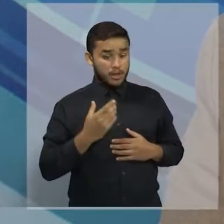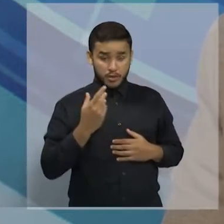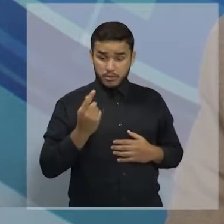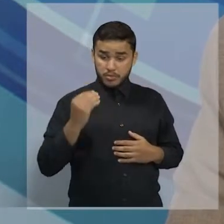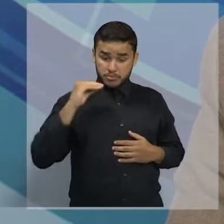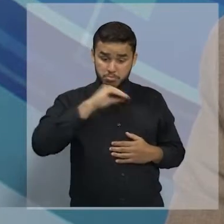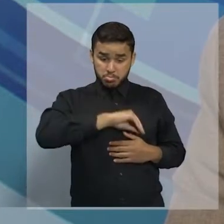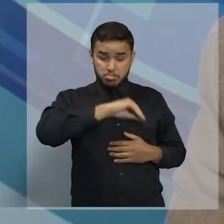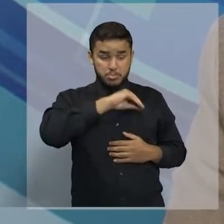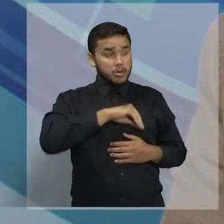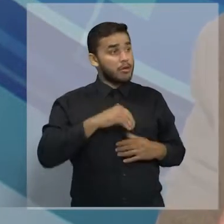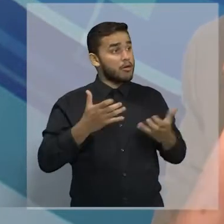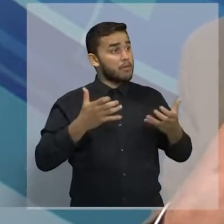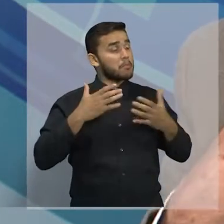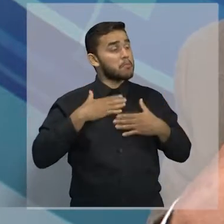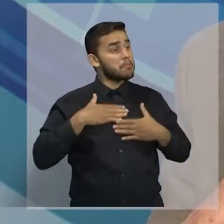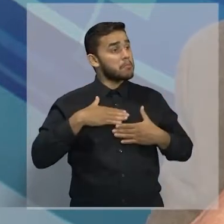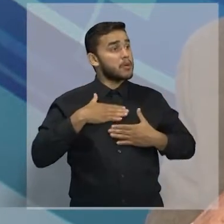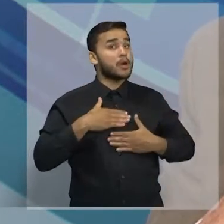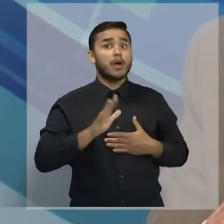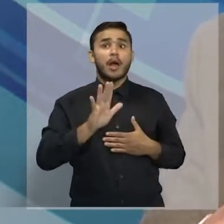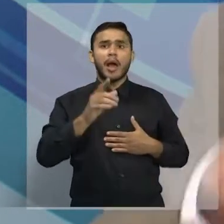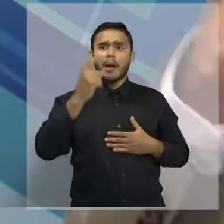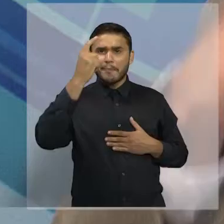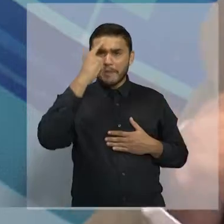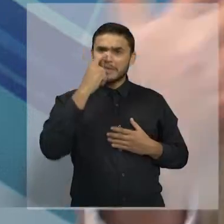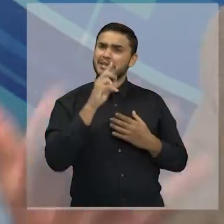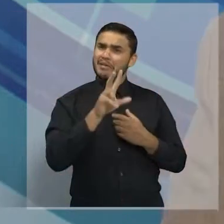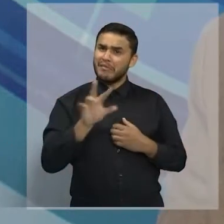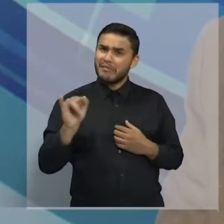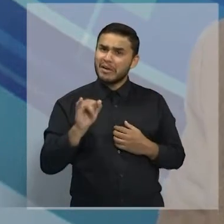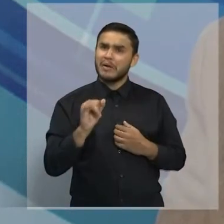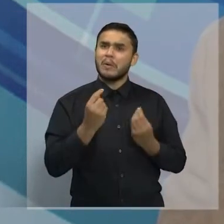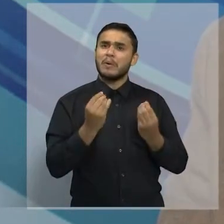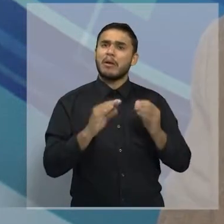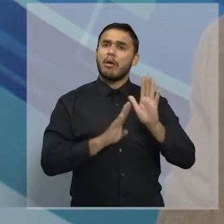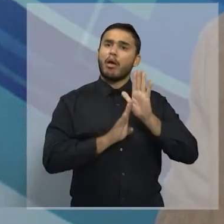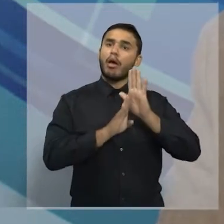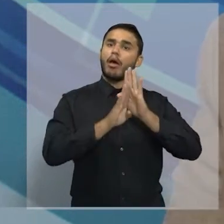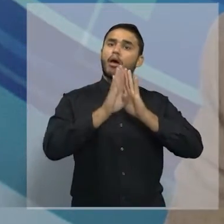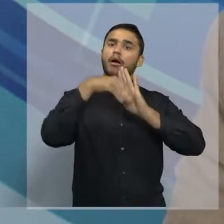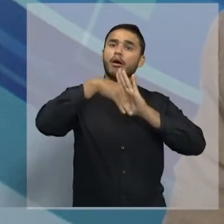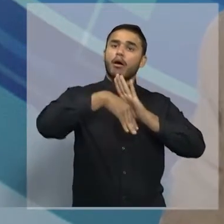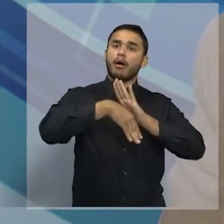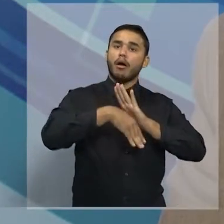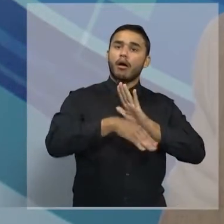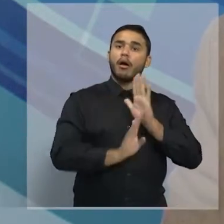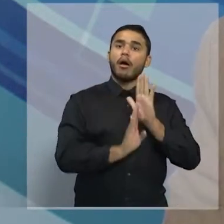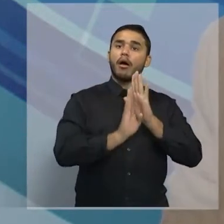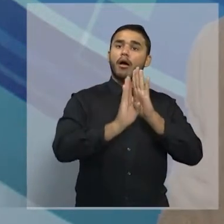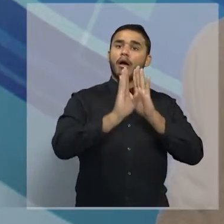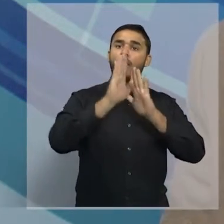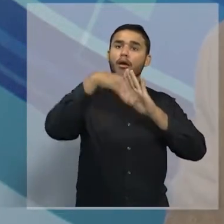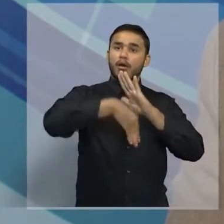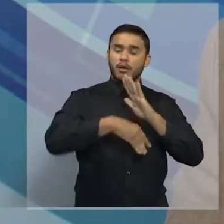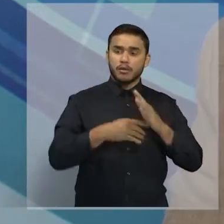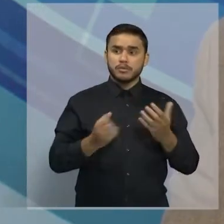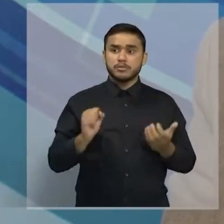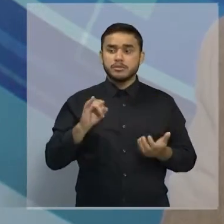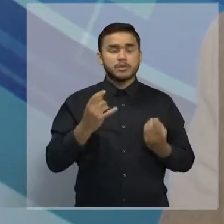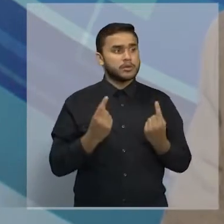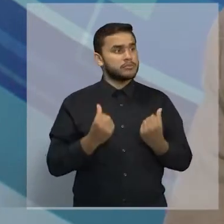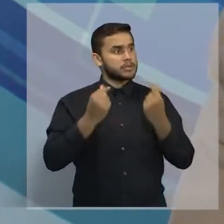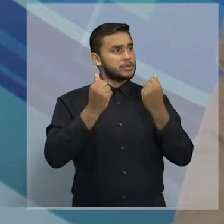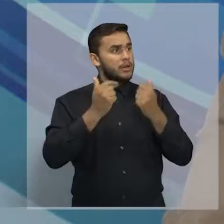algum conforto que você tenha, você não pode estar sujeito às flutuações econômicas, porque aí você vai deixar de comprar o remédio,